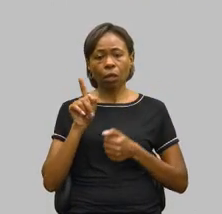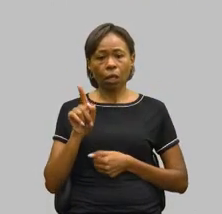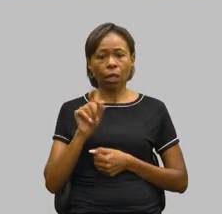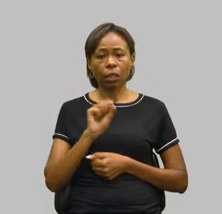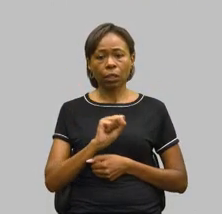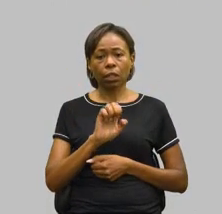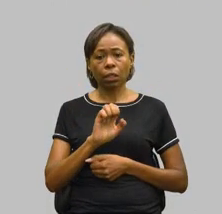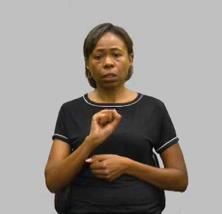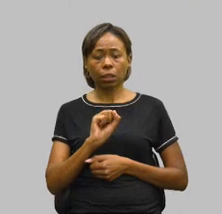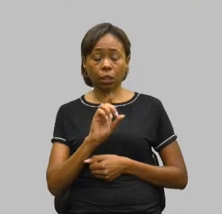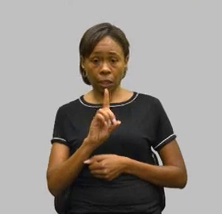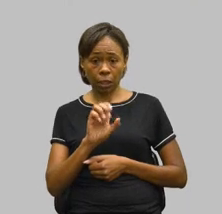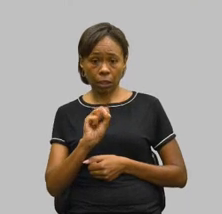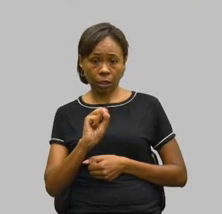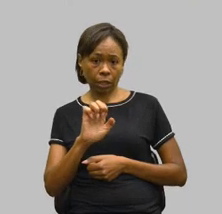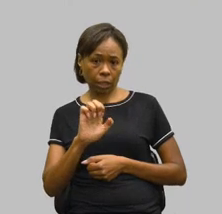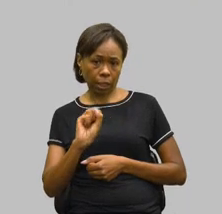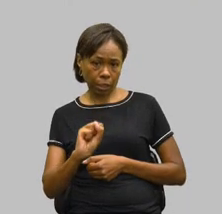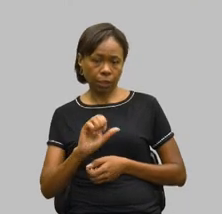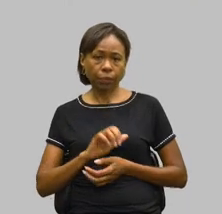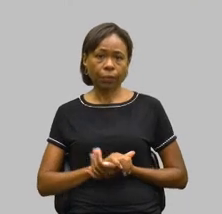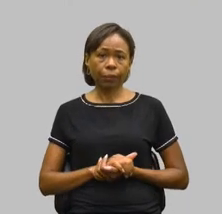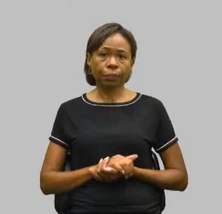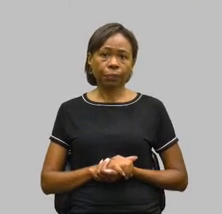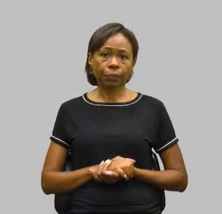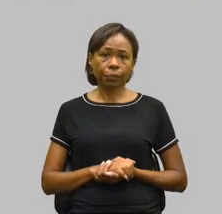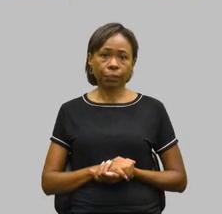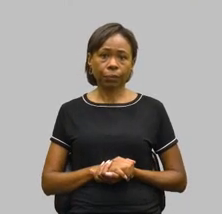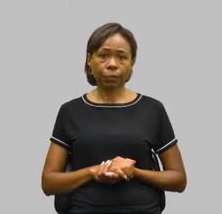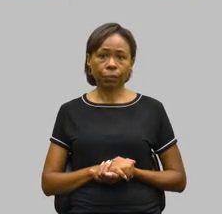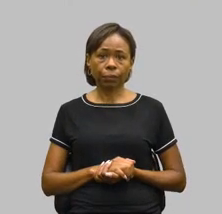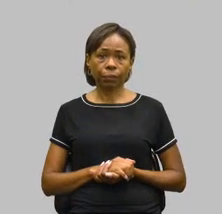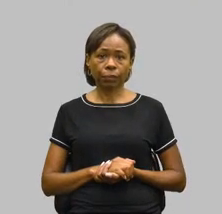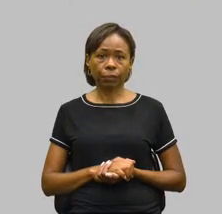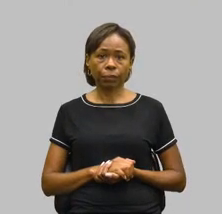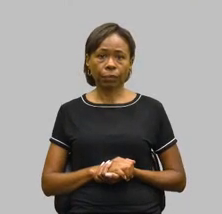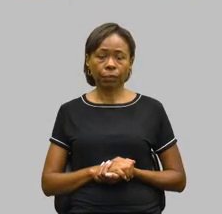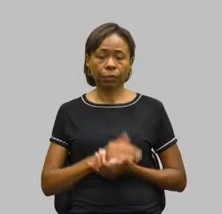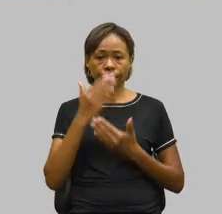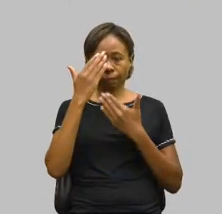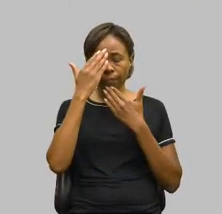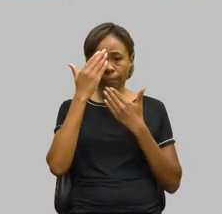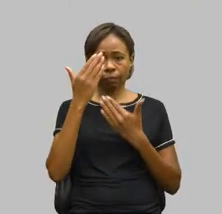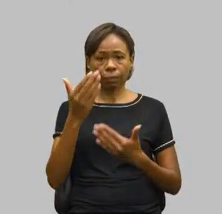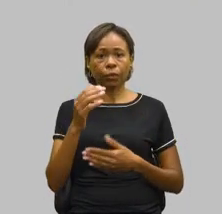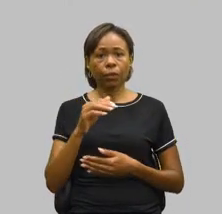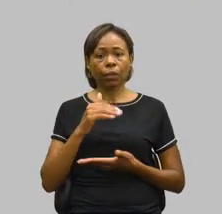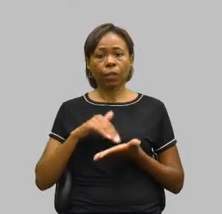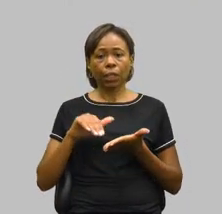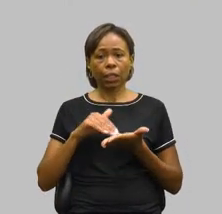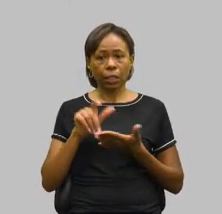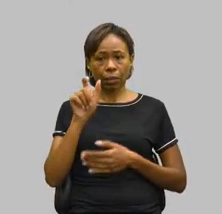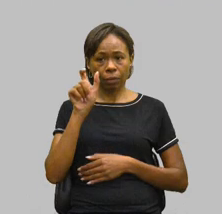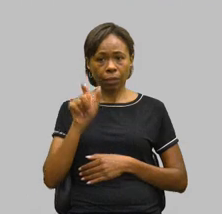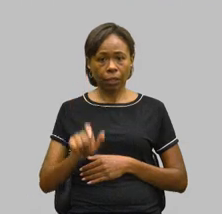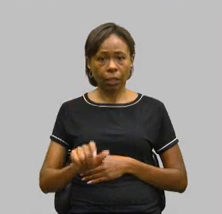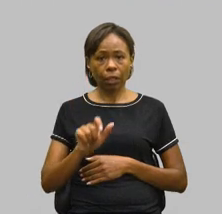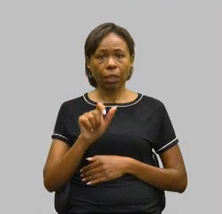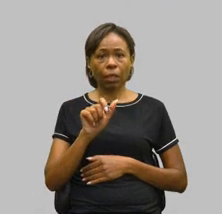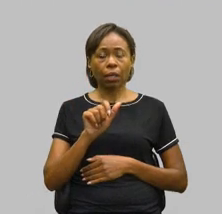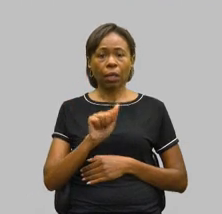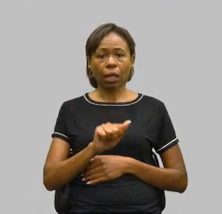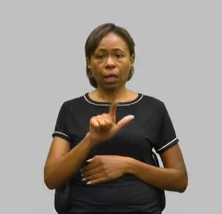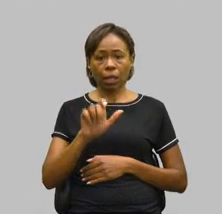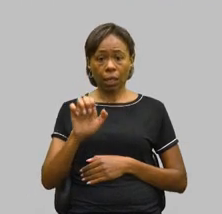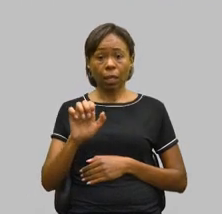Secretaria de Estado de Desenvolvimento Social Presidente muito obrigada secretária ai Portela nós